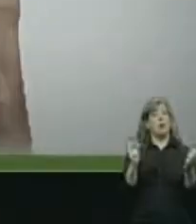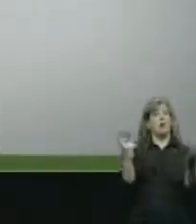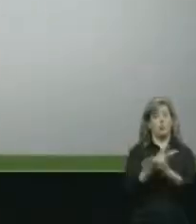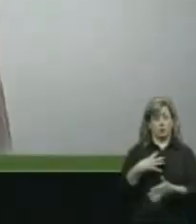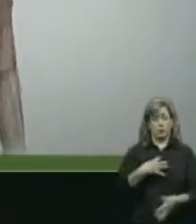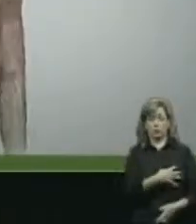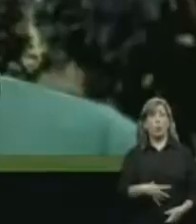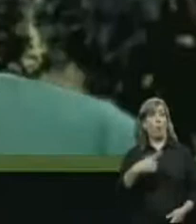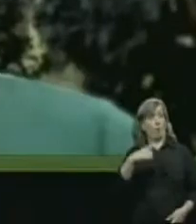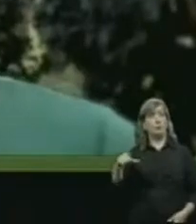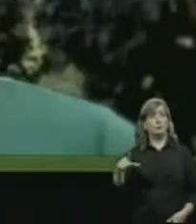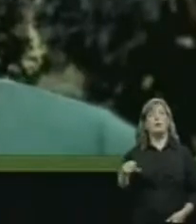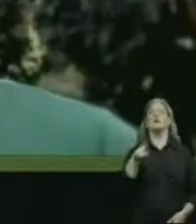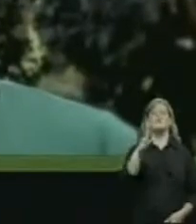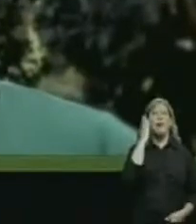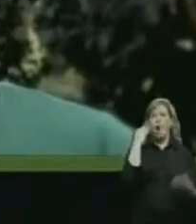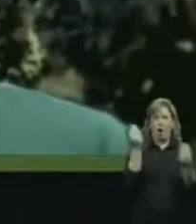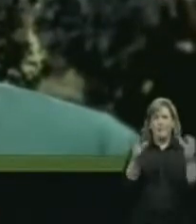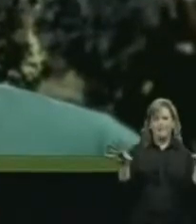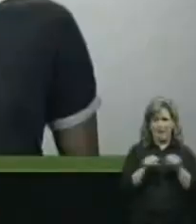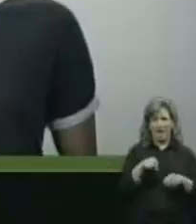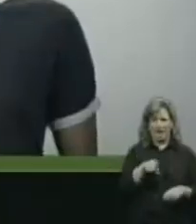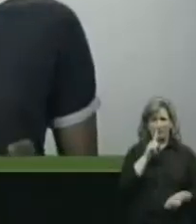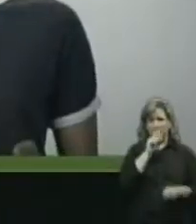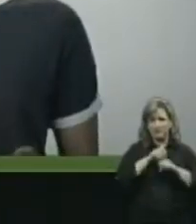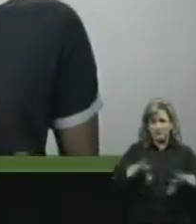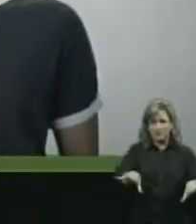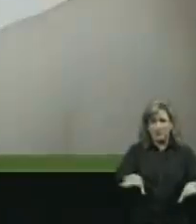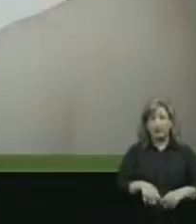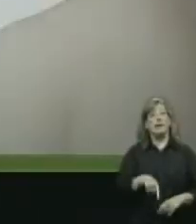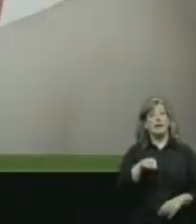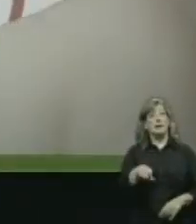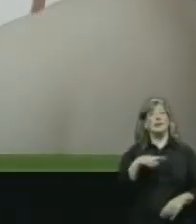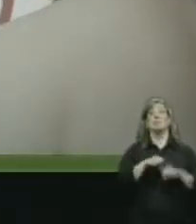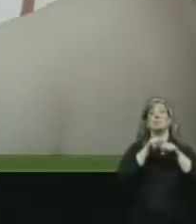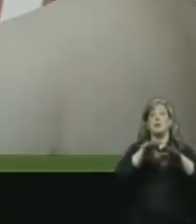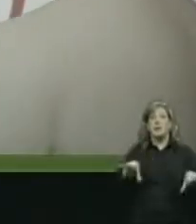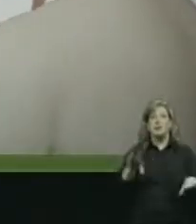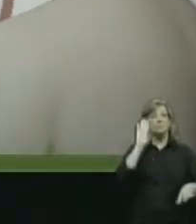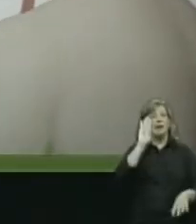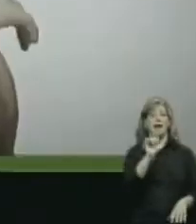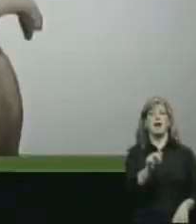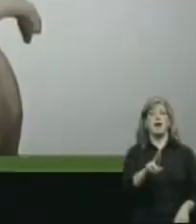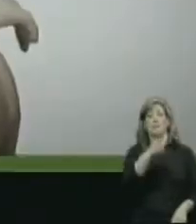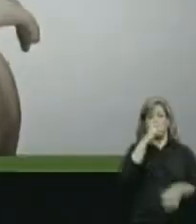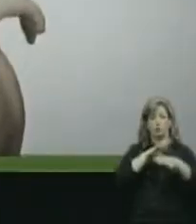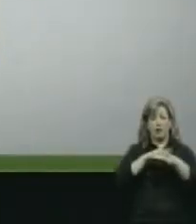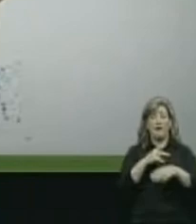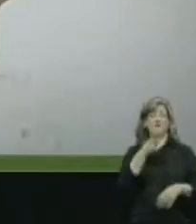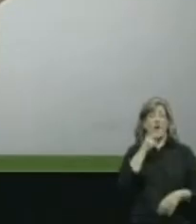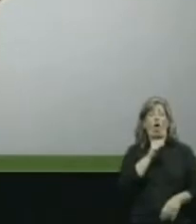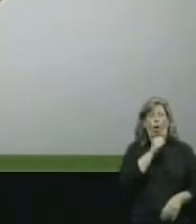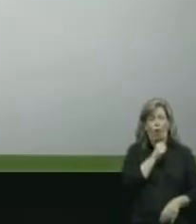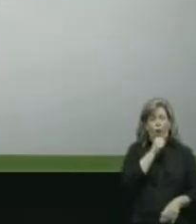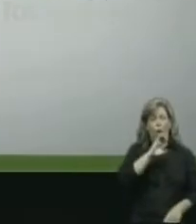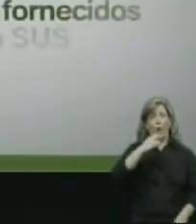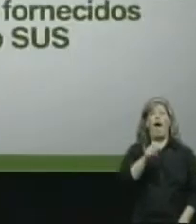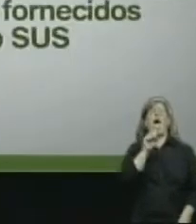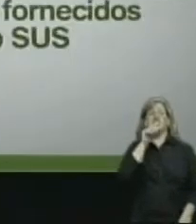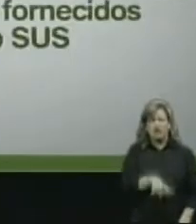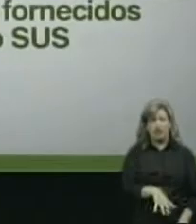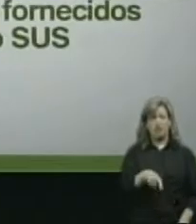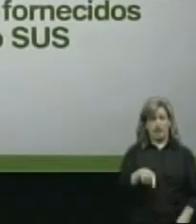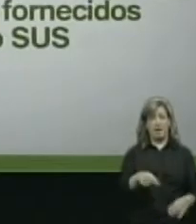ocorrer em outros órgãos. E como ela é transmitida? É transmitida através do ar, quando o doente fala, tosse ou espirra. O tratamento